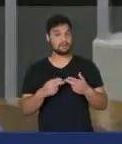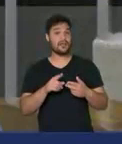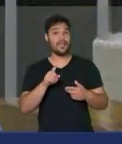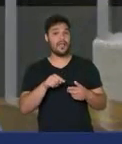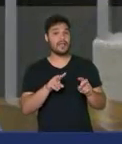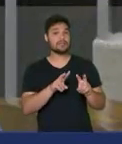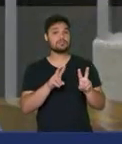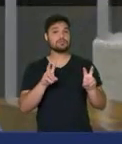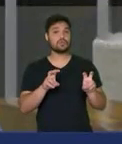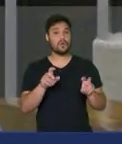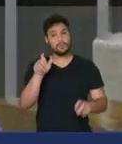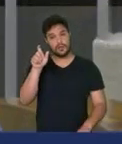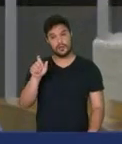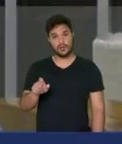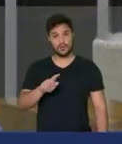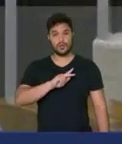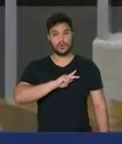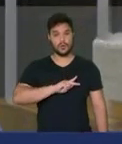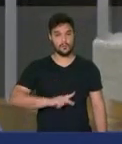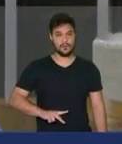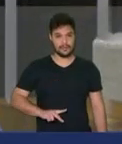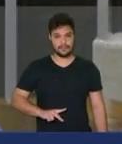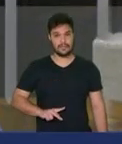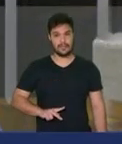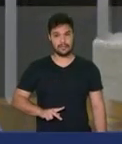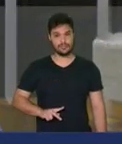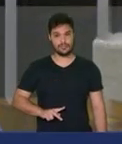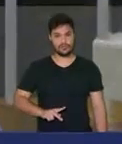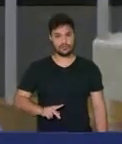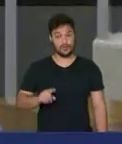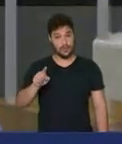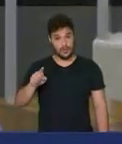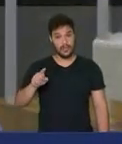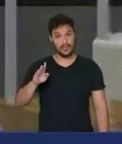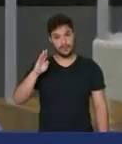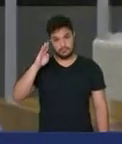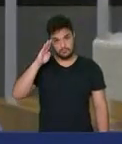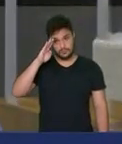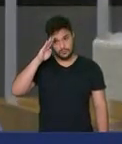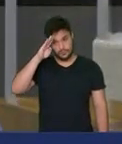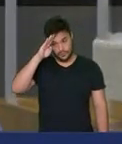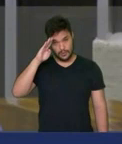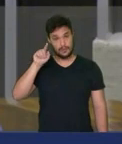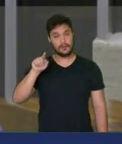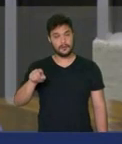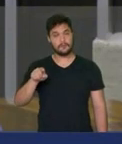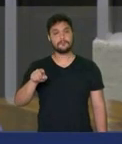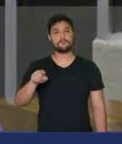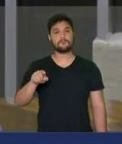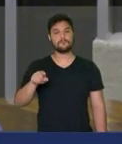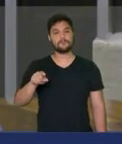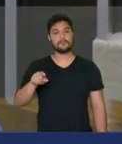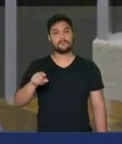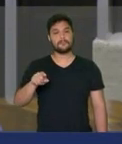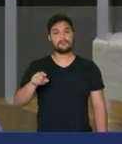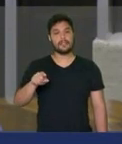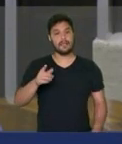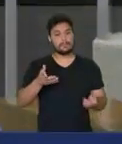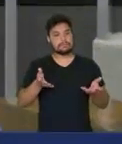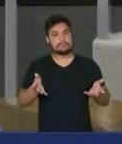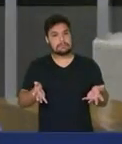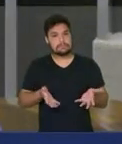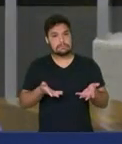que o próprio presidente entusiasmava e está agora no processo para que houvesse